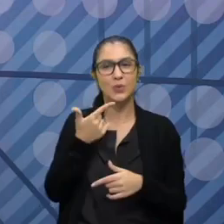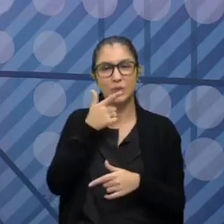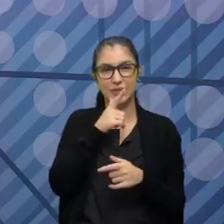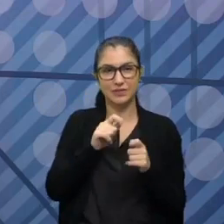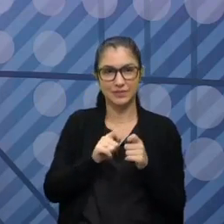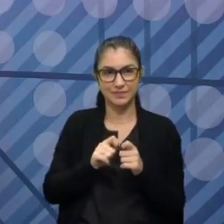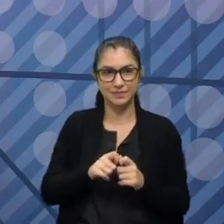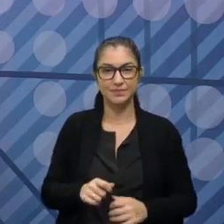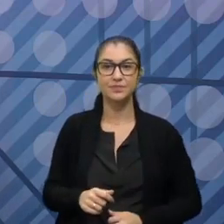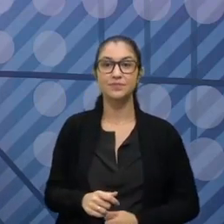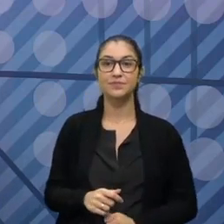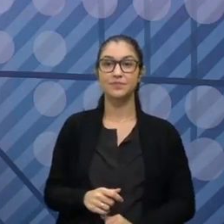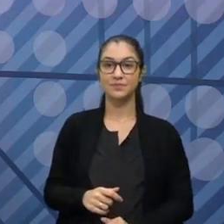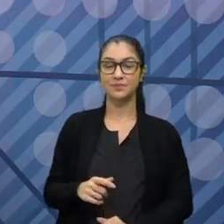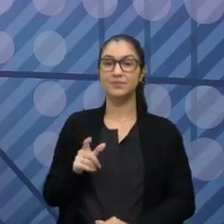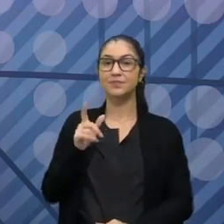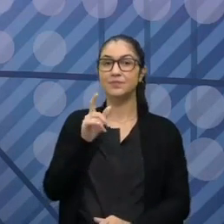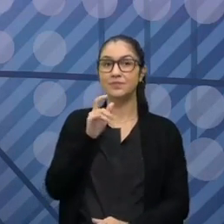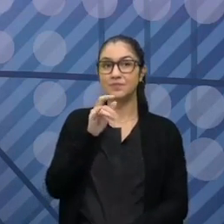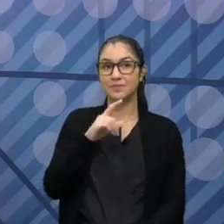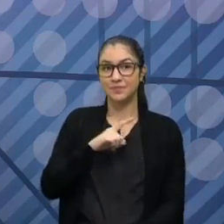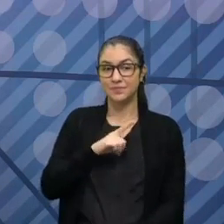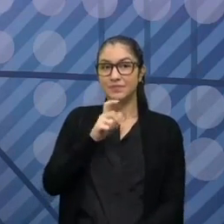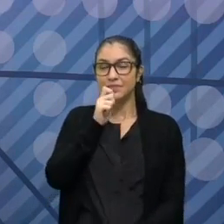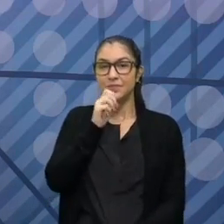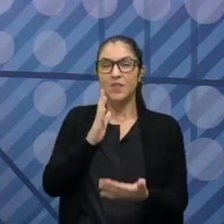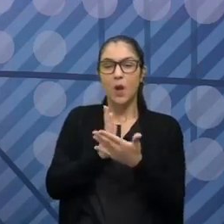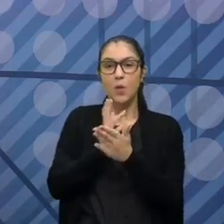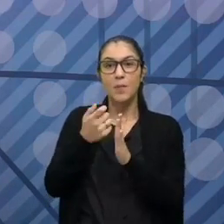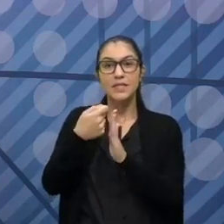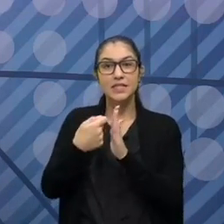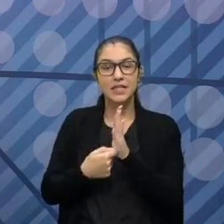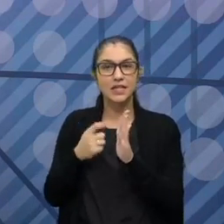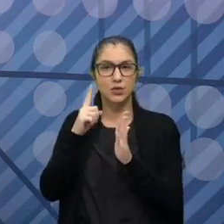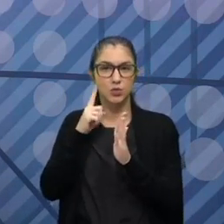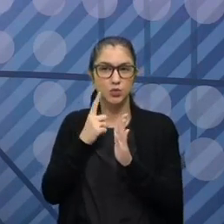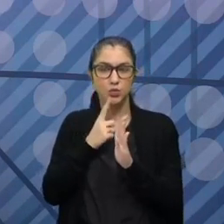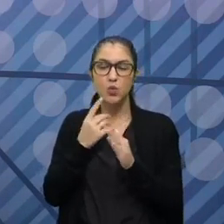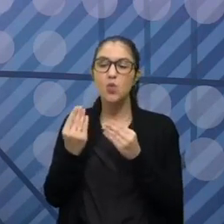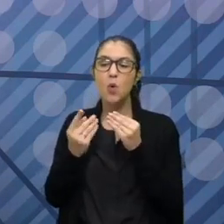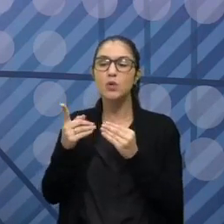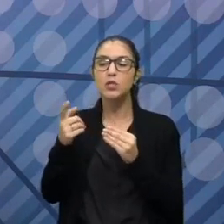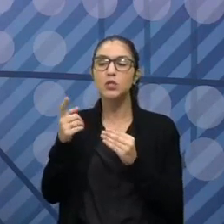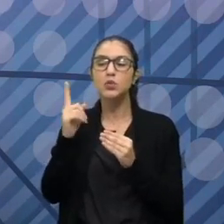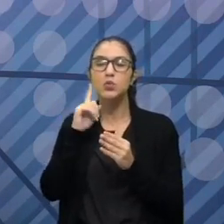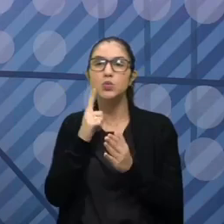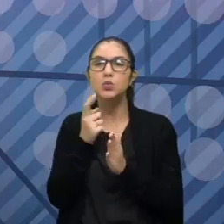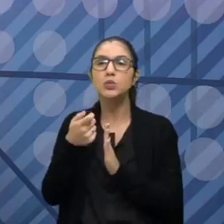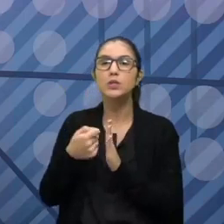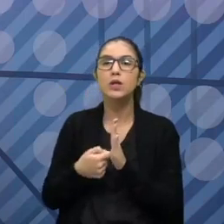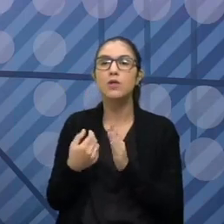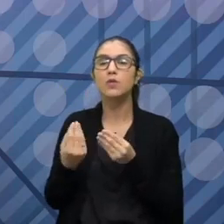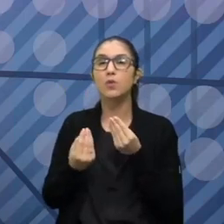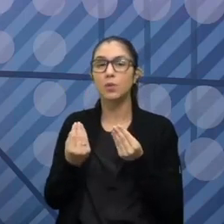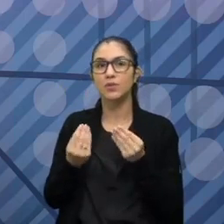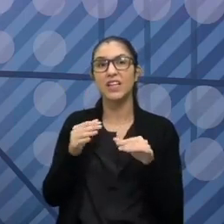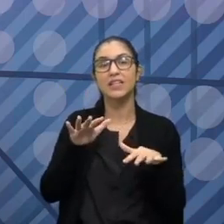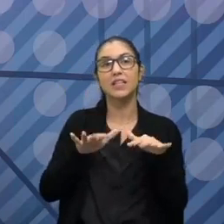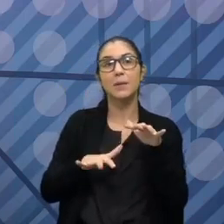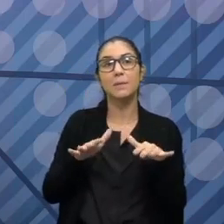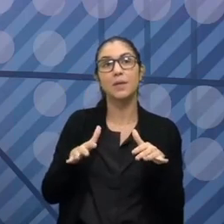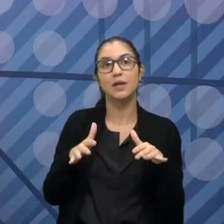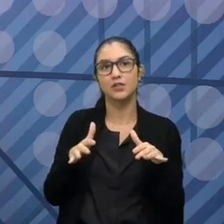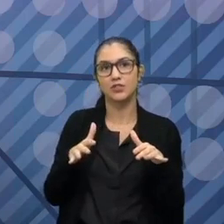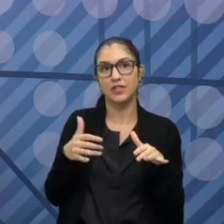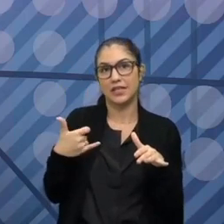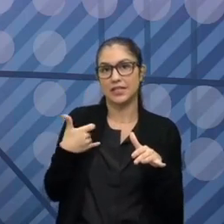trabalhando. E aí nós temos ainda algumas escritas de surdos. Então, como que o surdo escreve? Depende do nível que ele está,